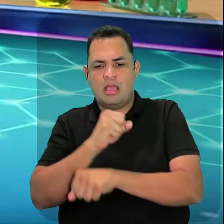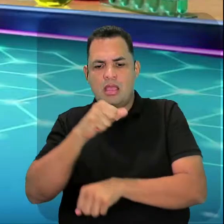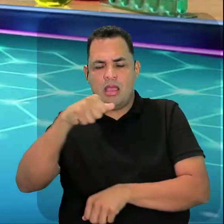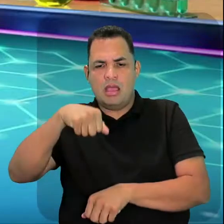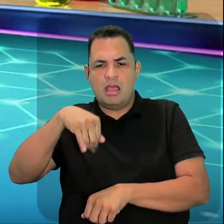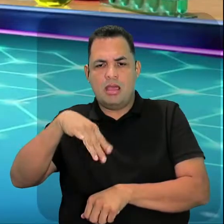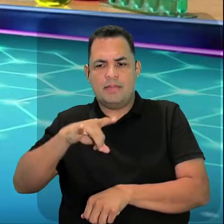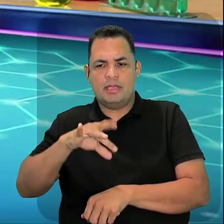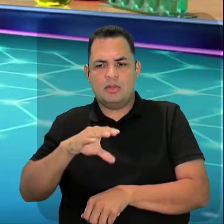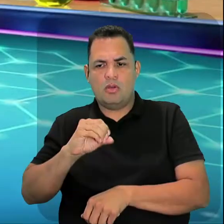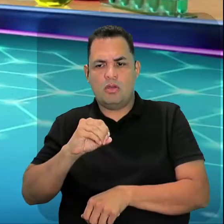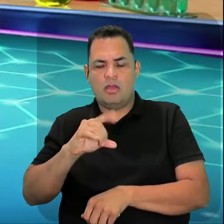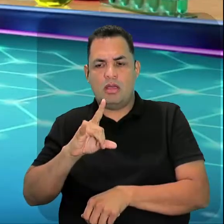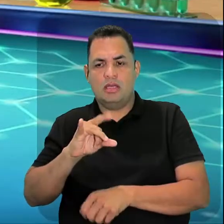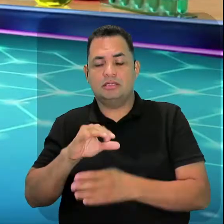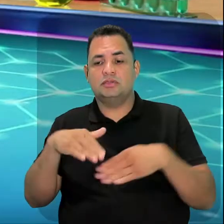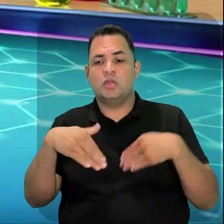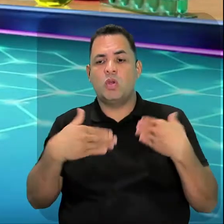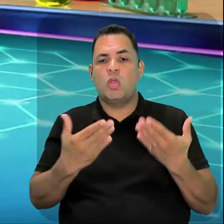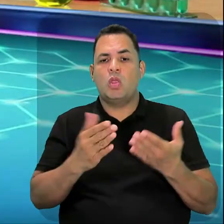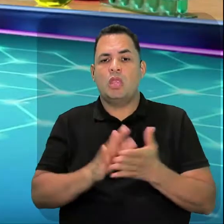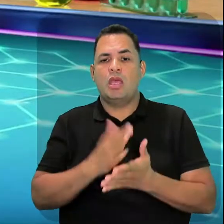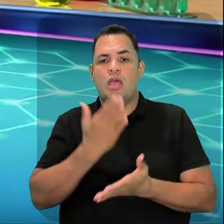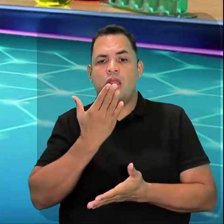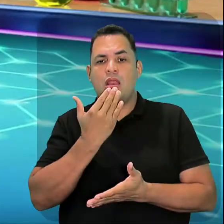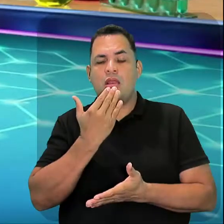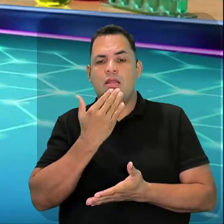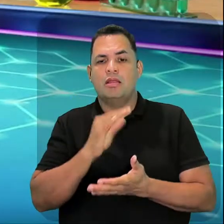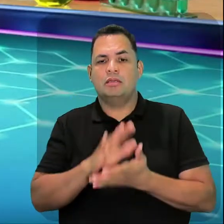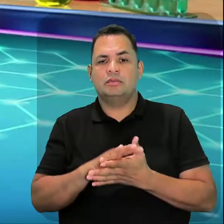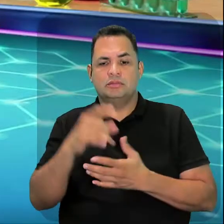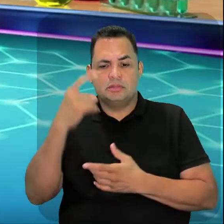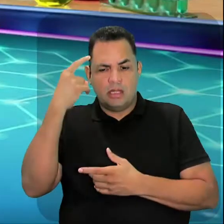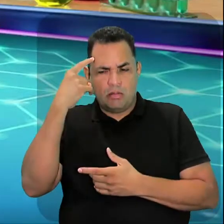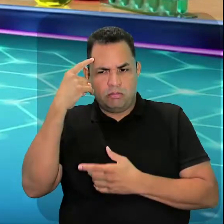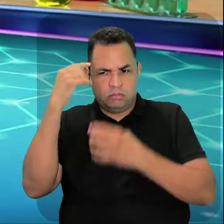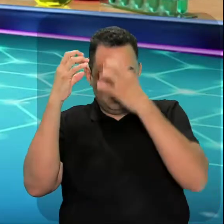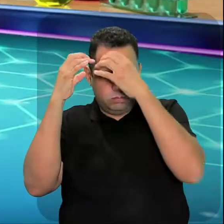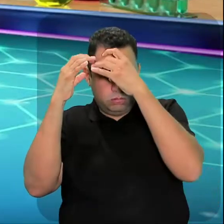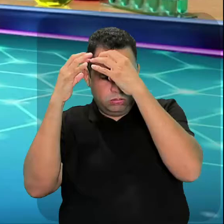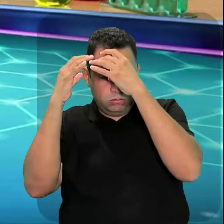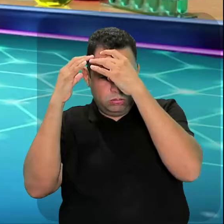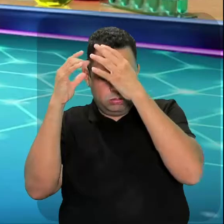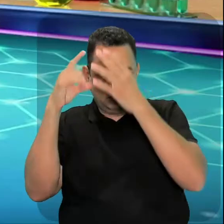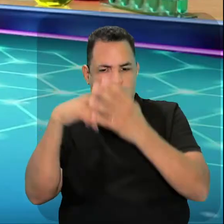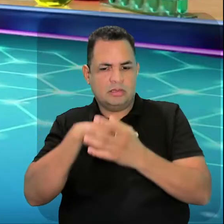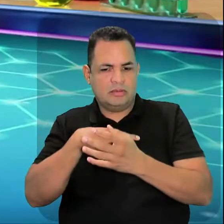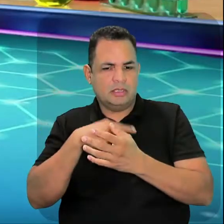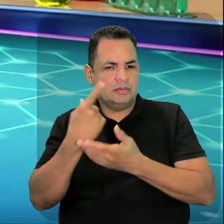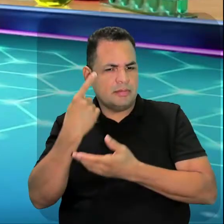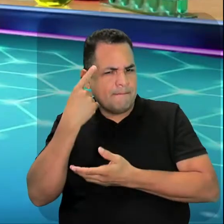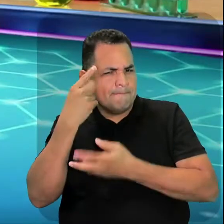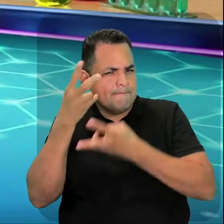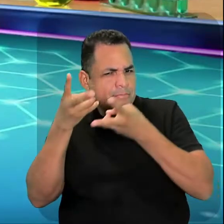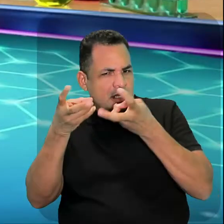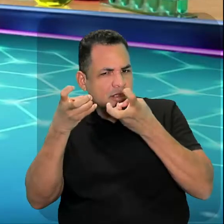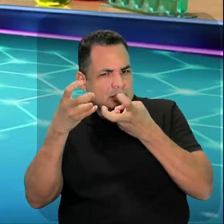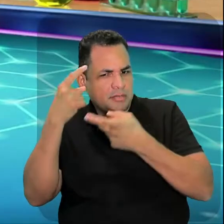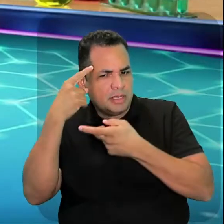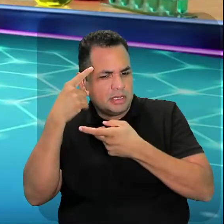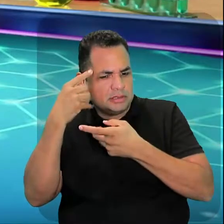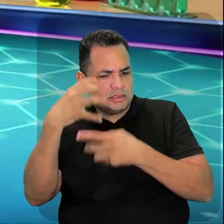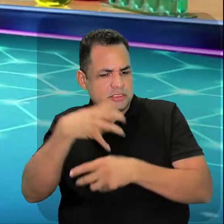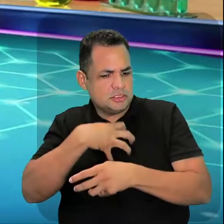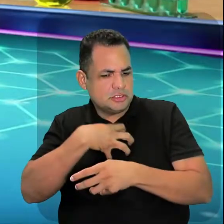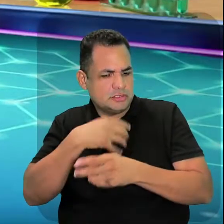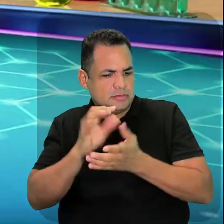particular, quando você está se alimentando, o teu cérebro vai receber a mensagem de que você está